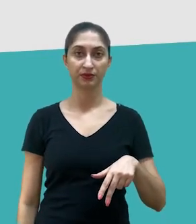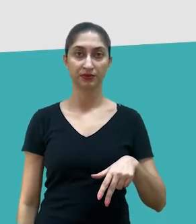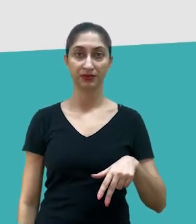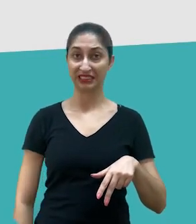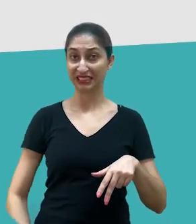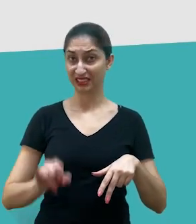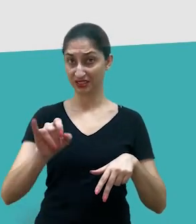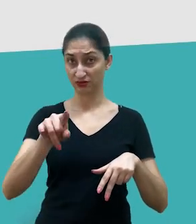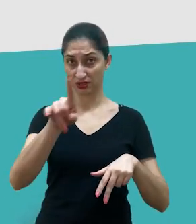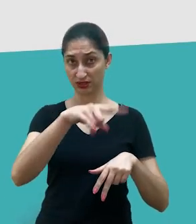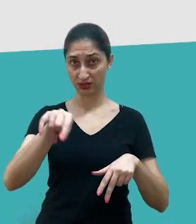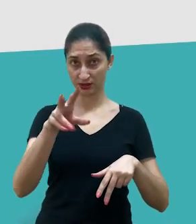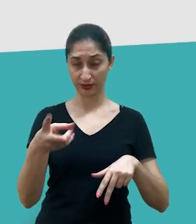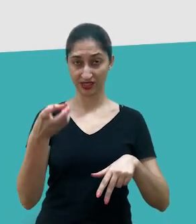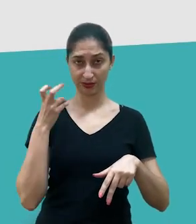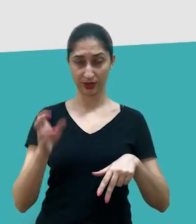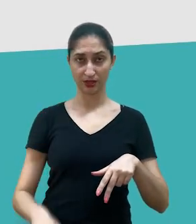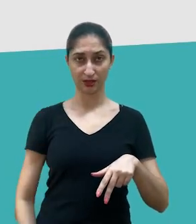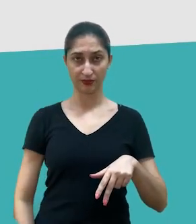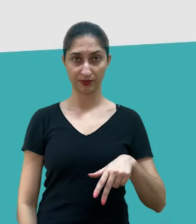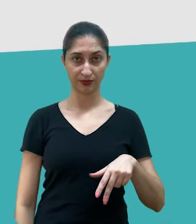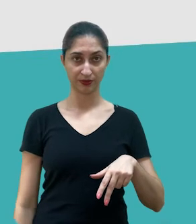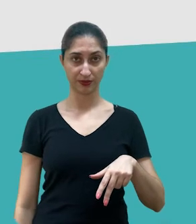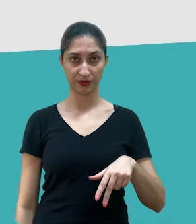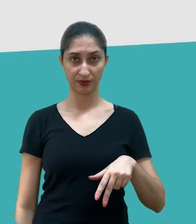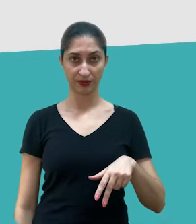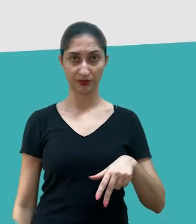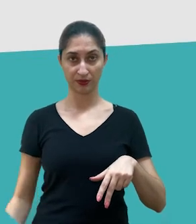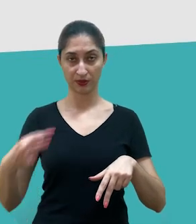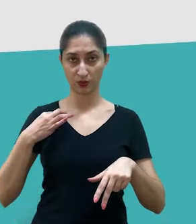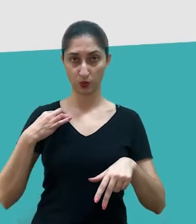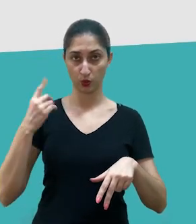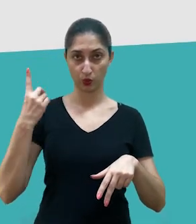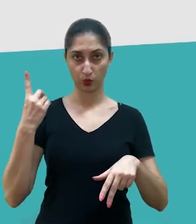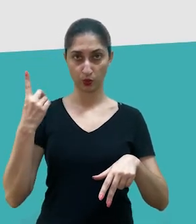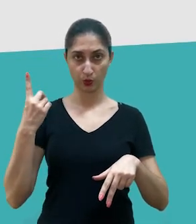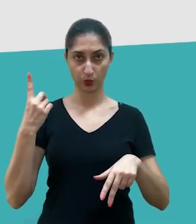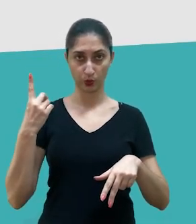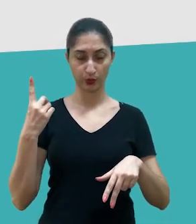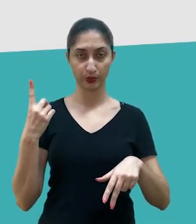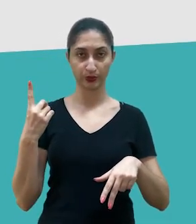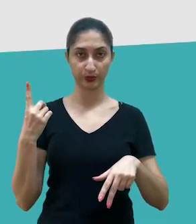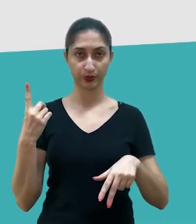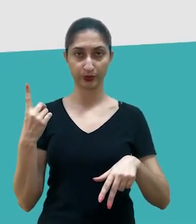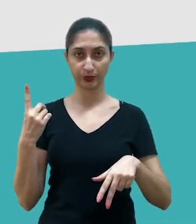vocês repararam, é uma peça, um top, ele